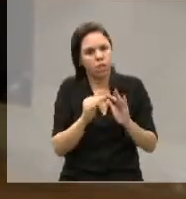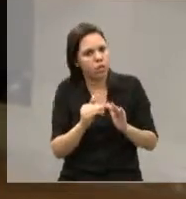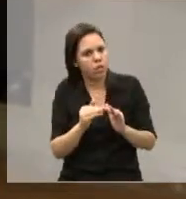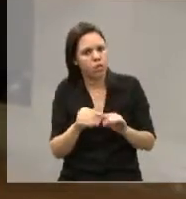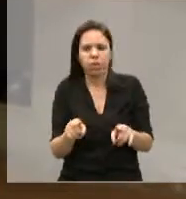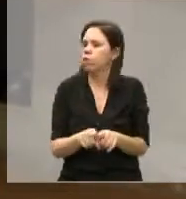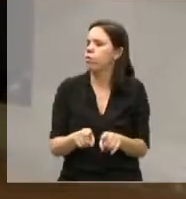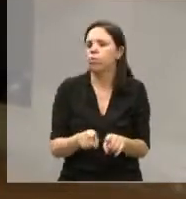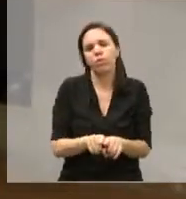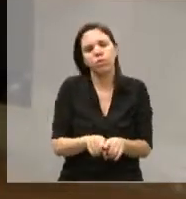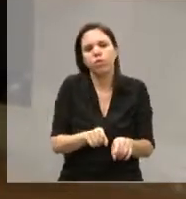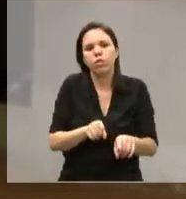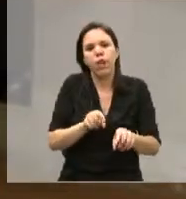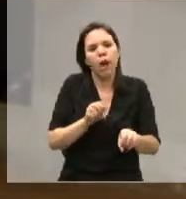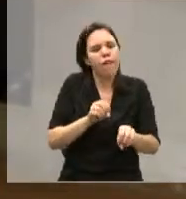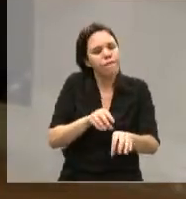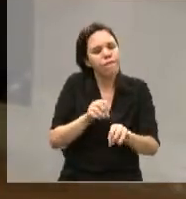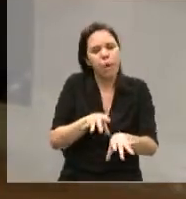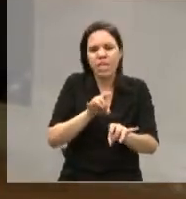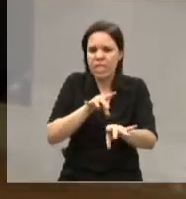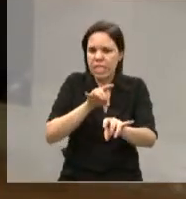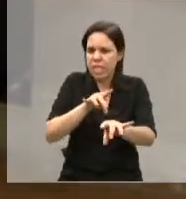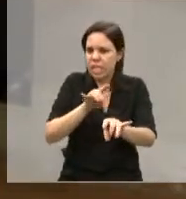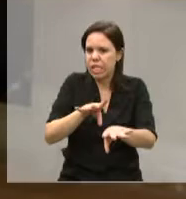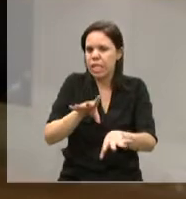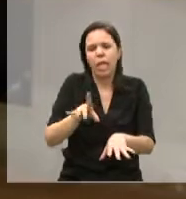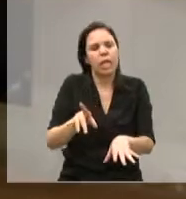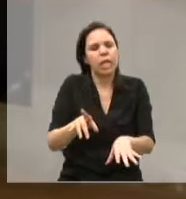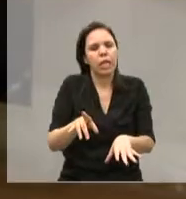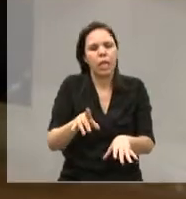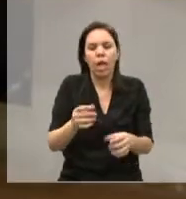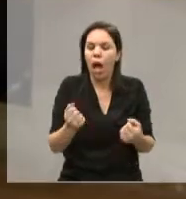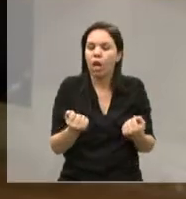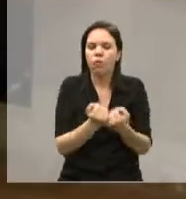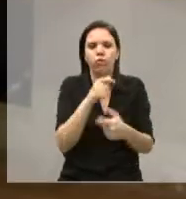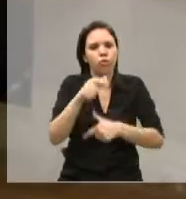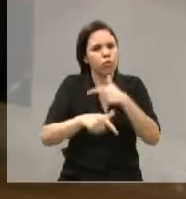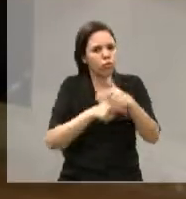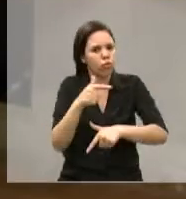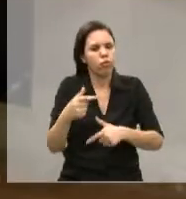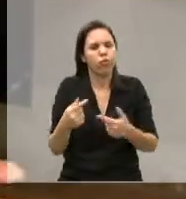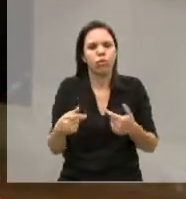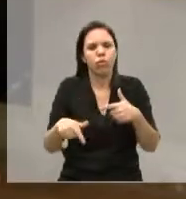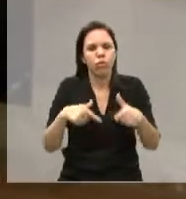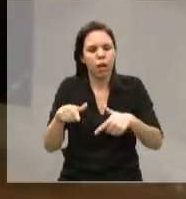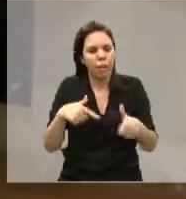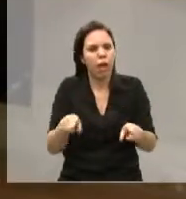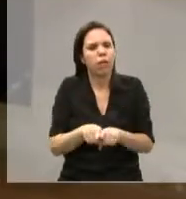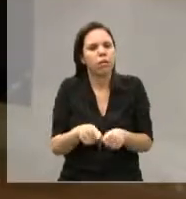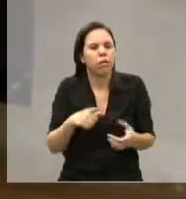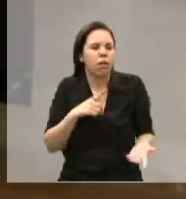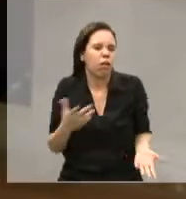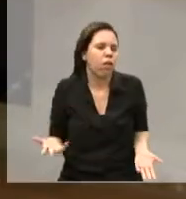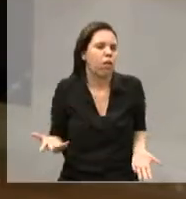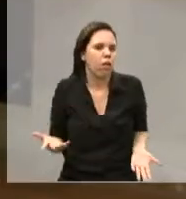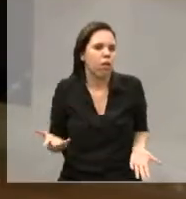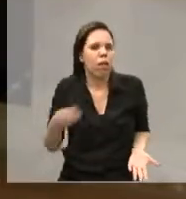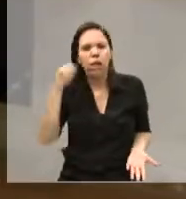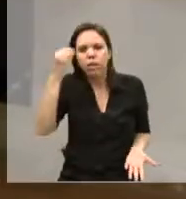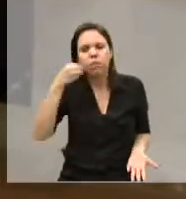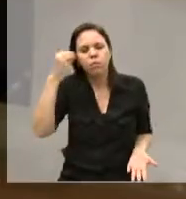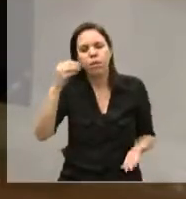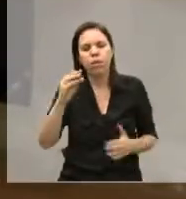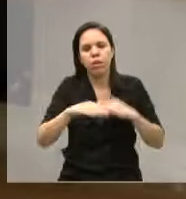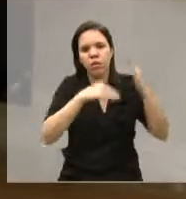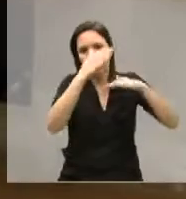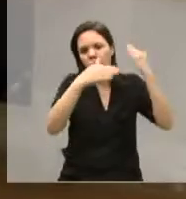não dá aquela toda a formação técnica para que ele atue no mercado de trabalho, né? Então é importante também ele ter experiências para começar a